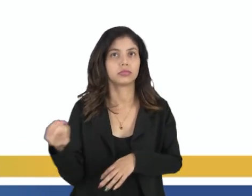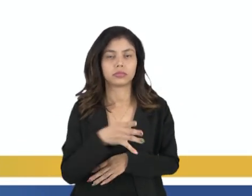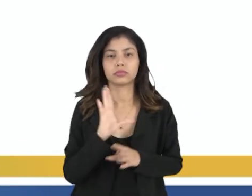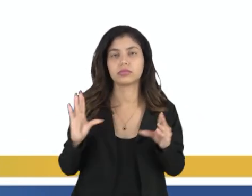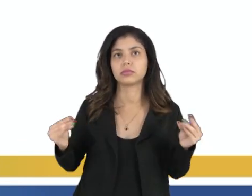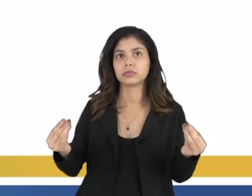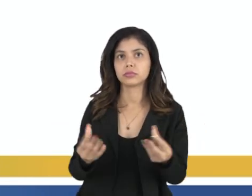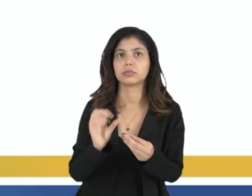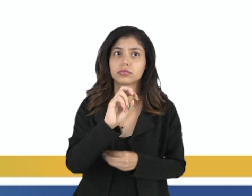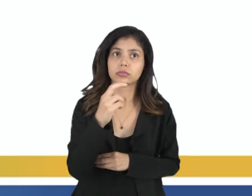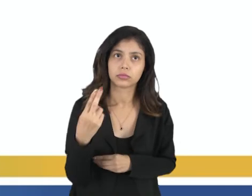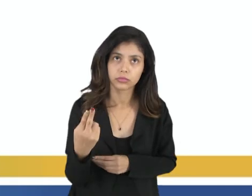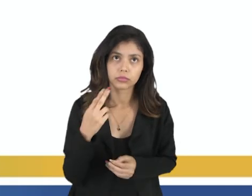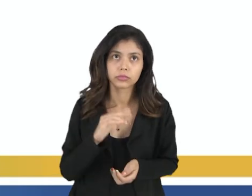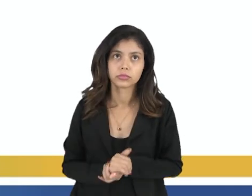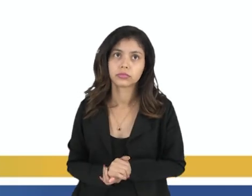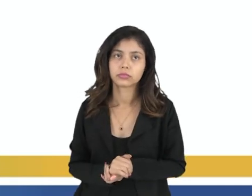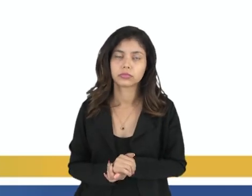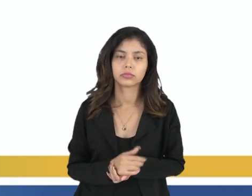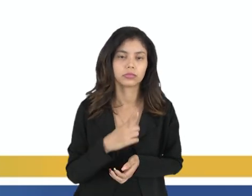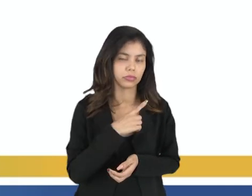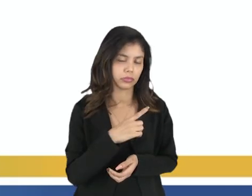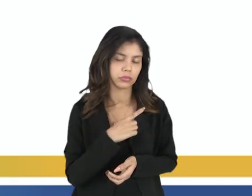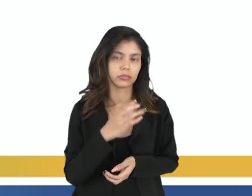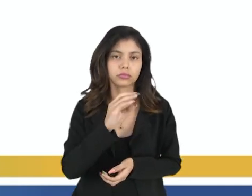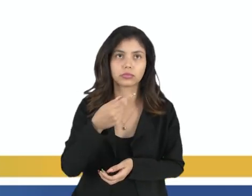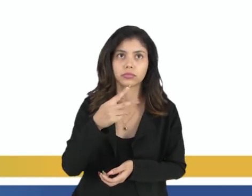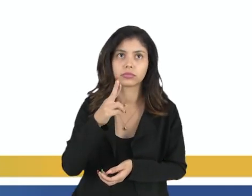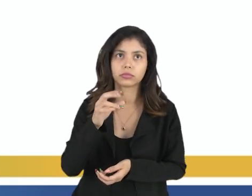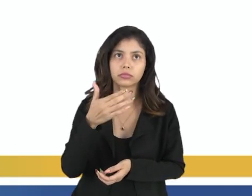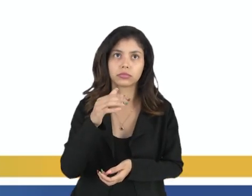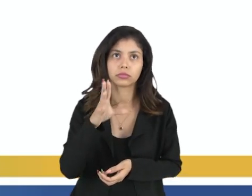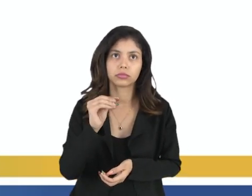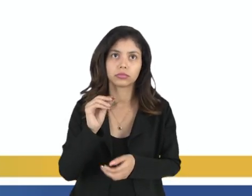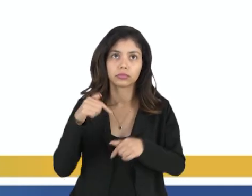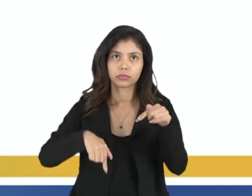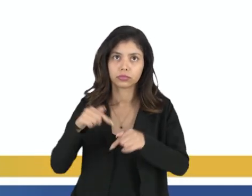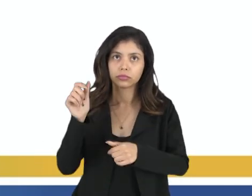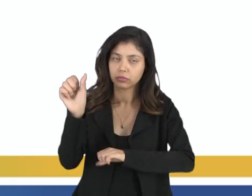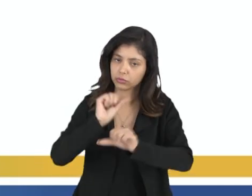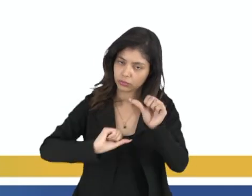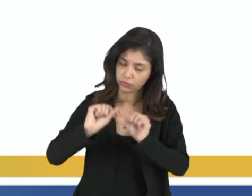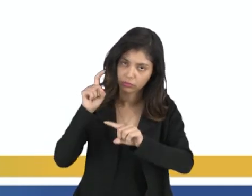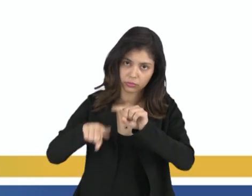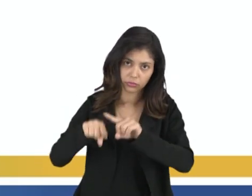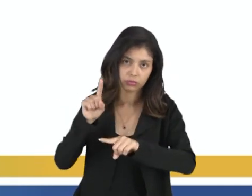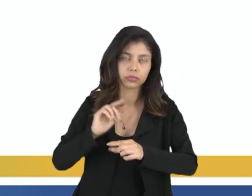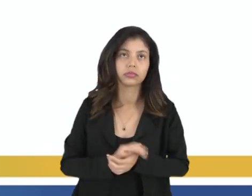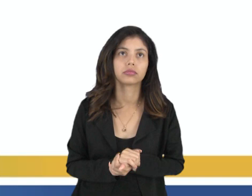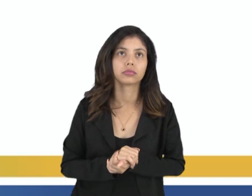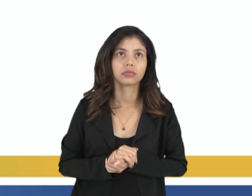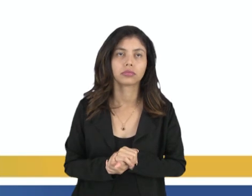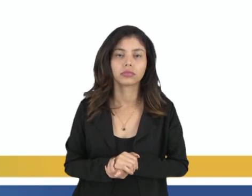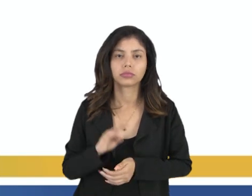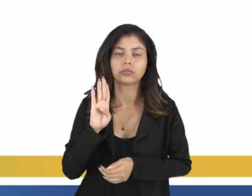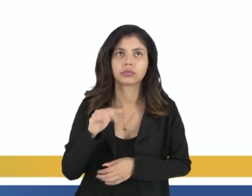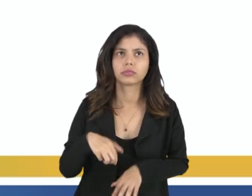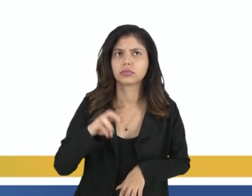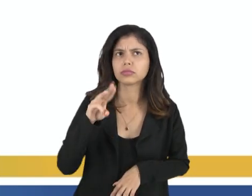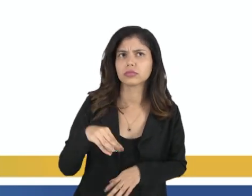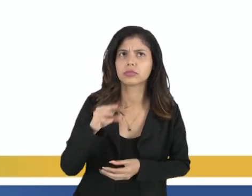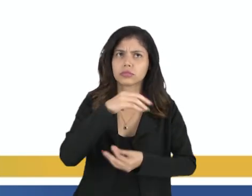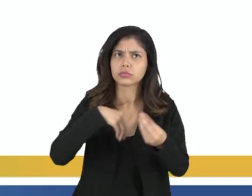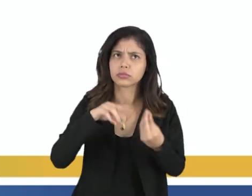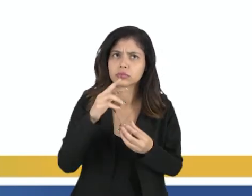formação de novas substâncias e isso indica que a composição química da matéria foi alterada, ok? Letra B.